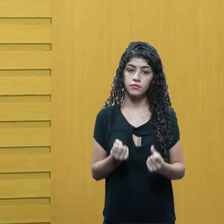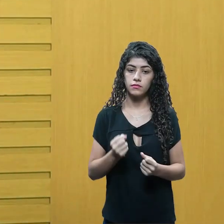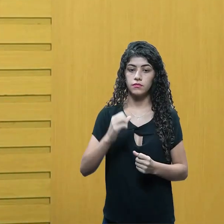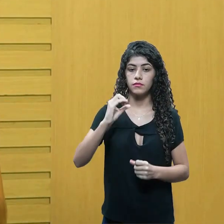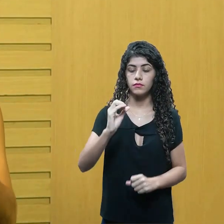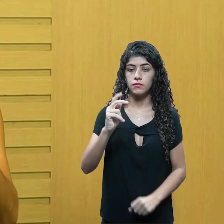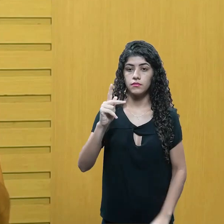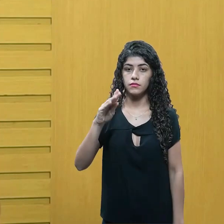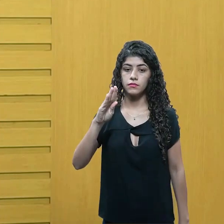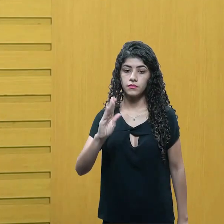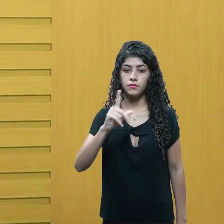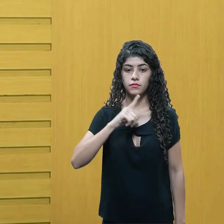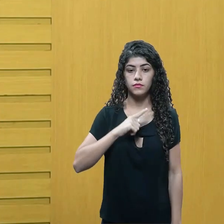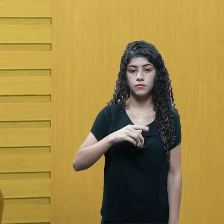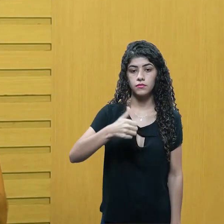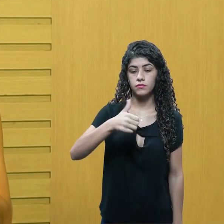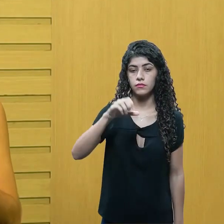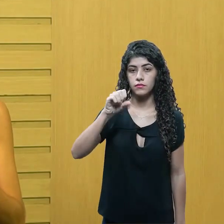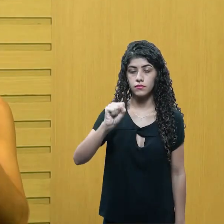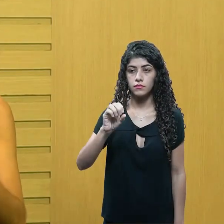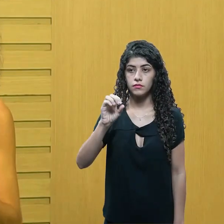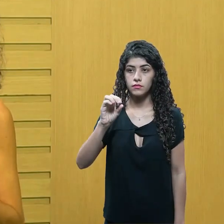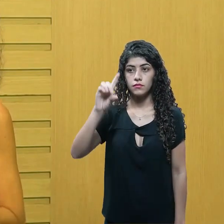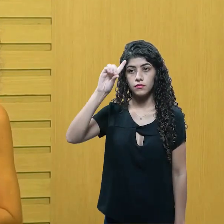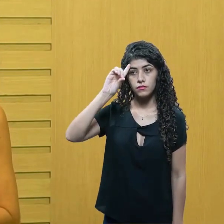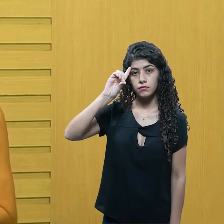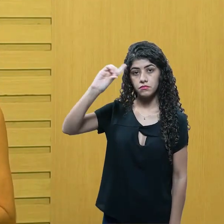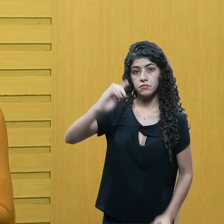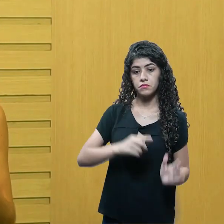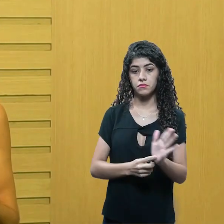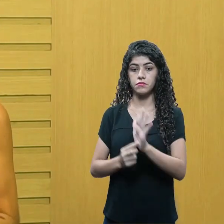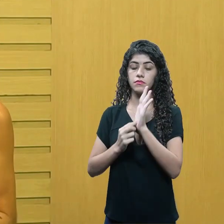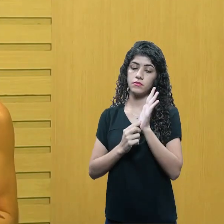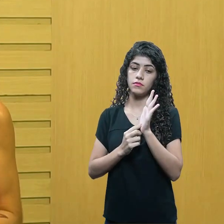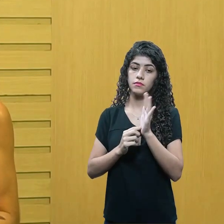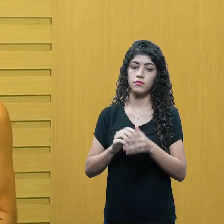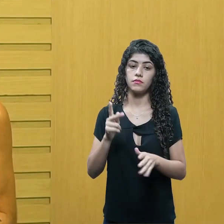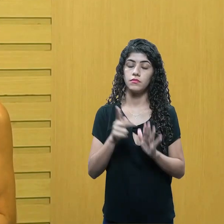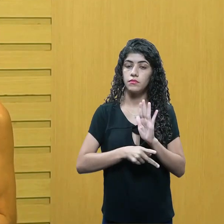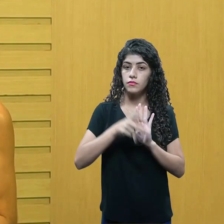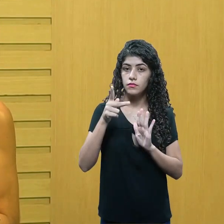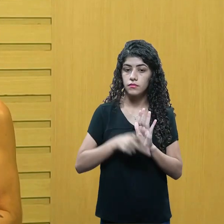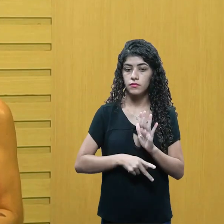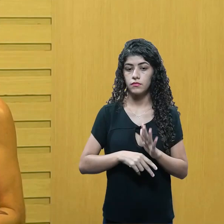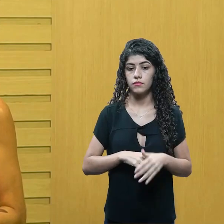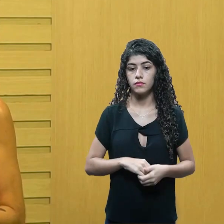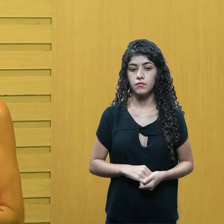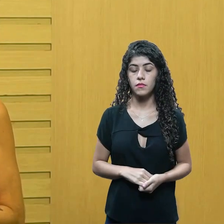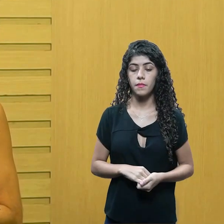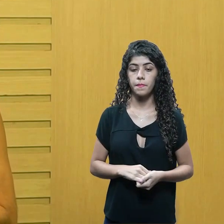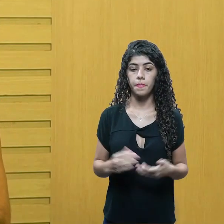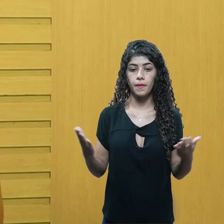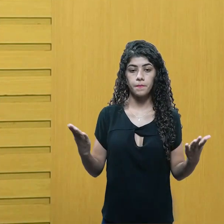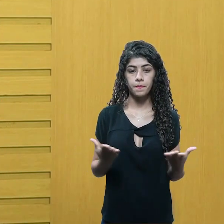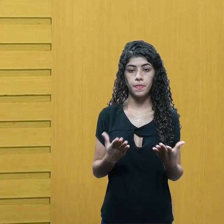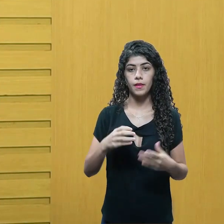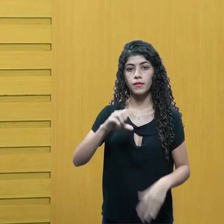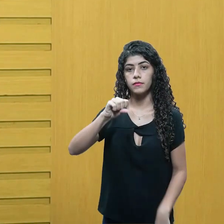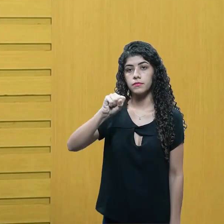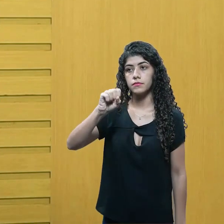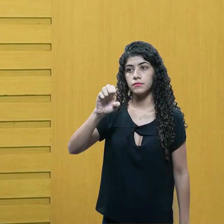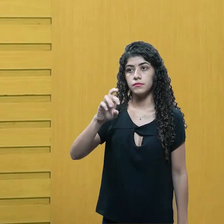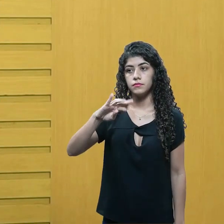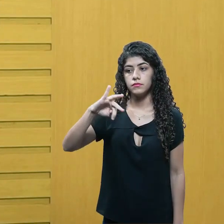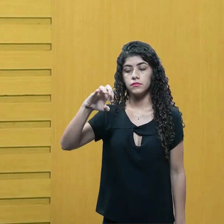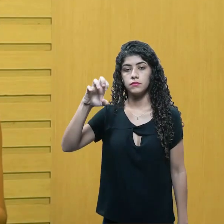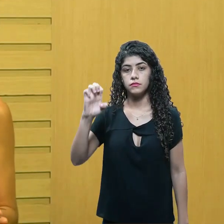recebe o CPB, e a partir disso, você tem 180 dias para apresentar a prestação de contas do projeto. No